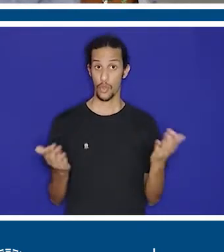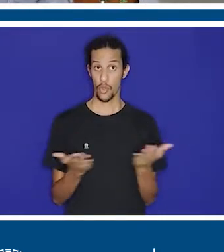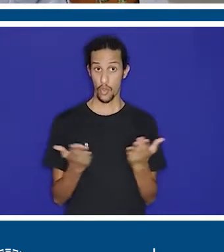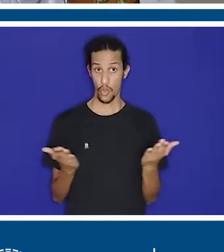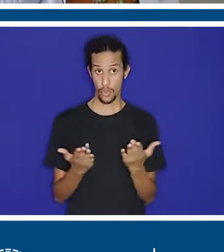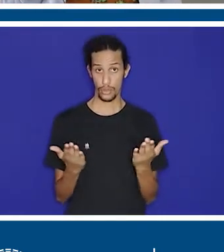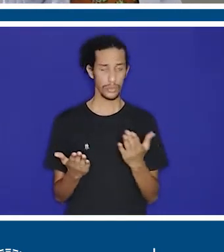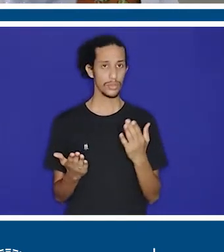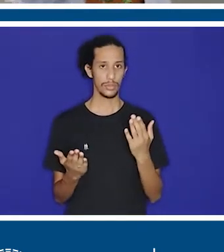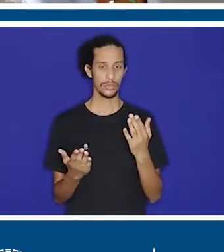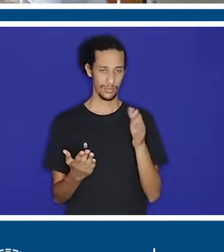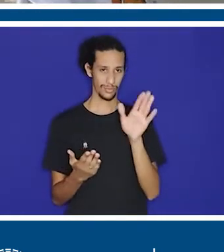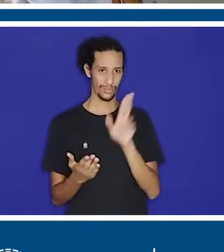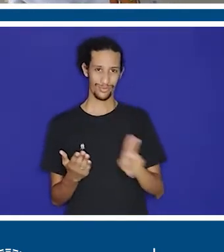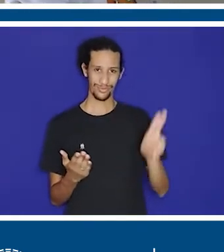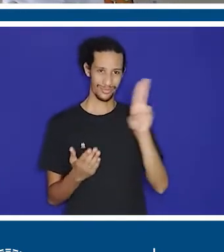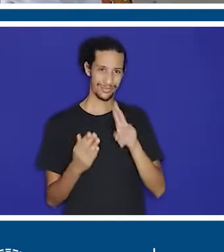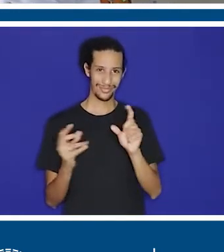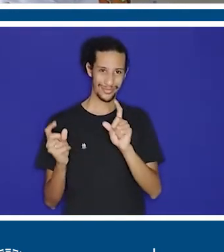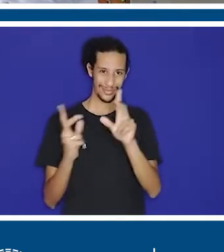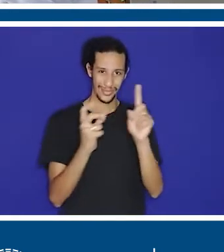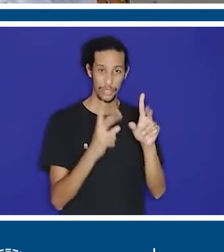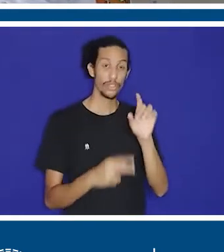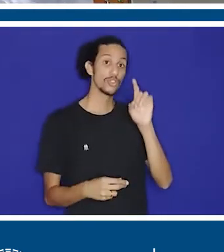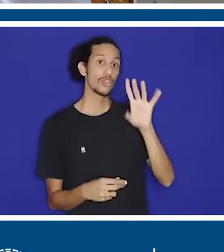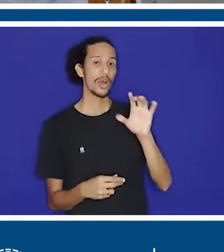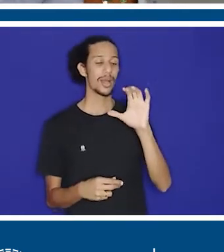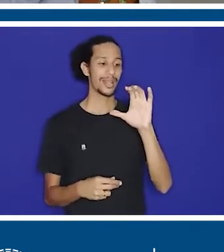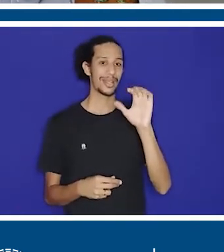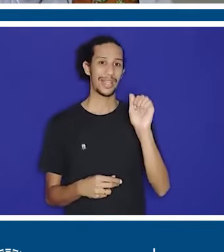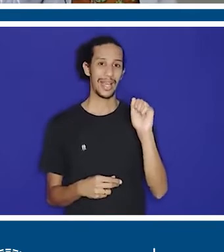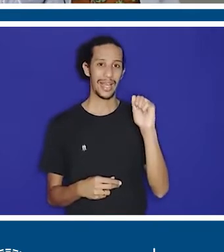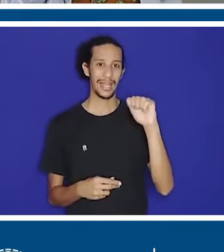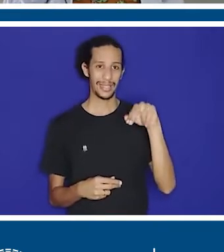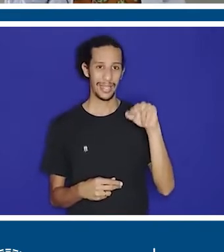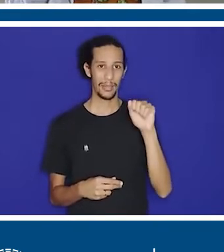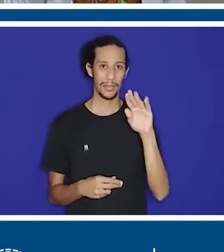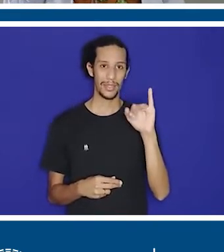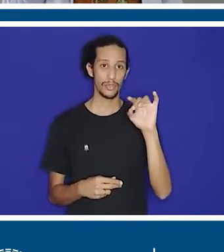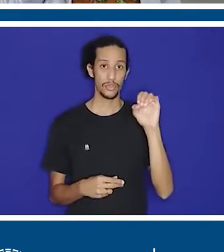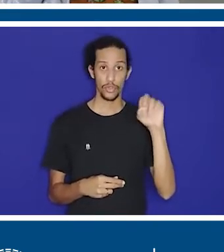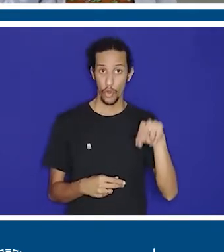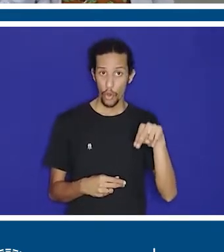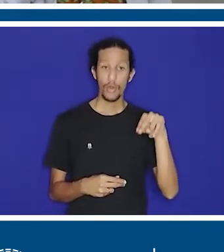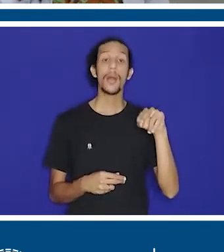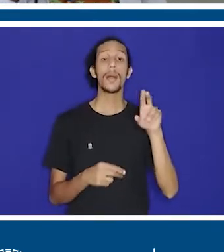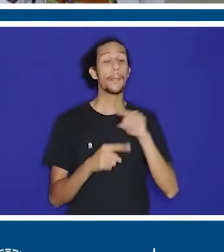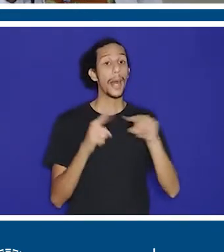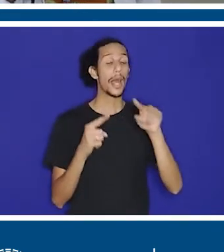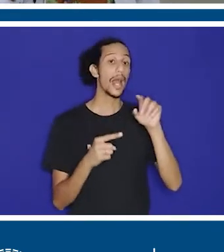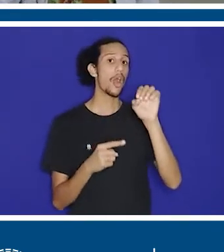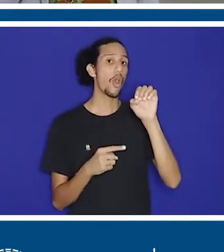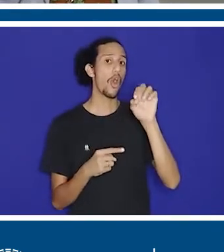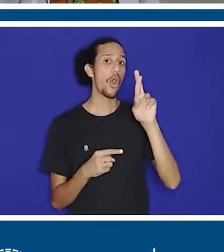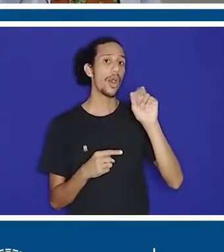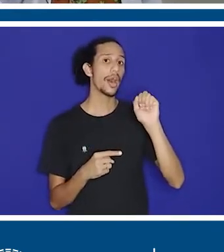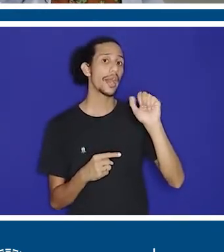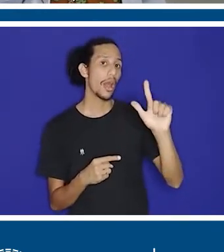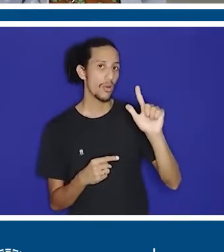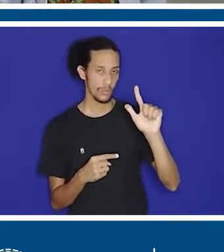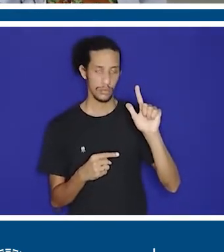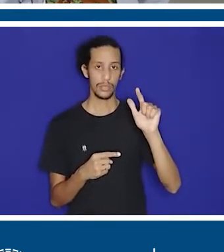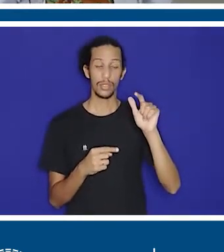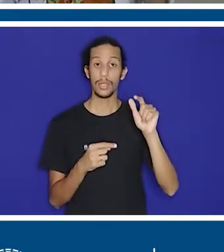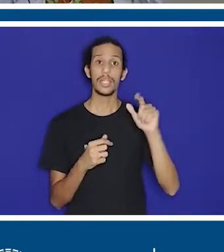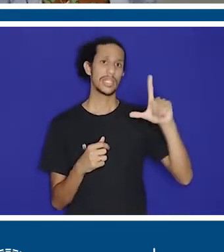hoje, comercializado, eu só tenho canabidiol solução oral. Existe comprimido sim, mas a maior